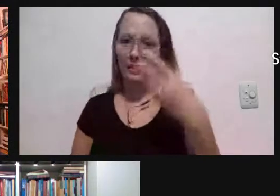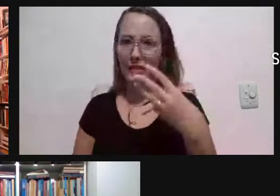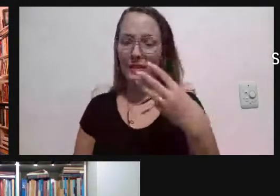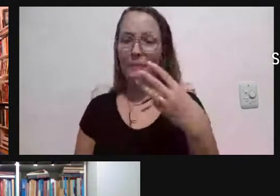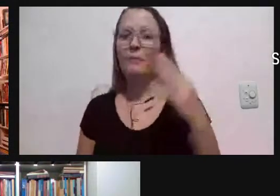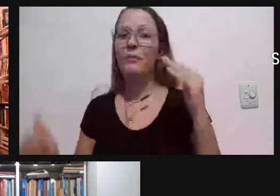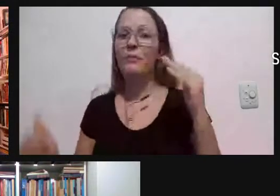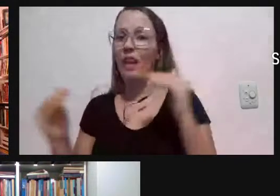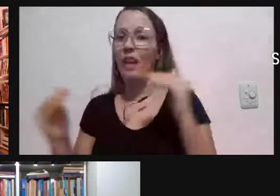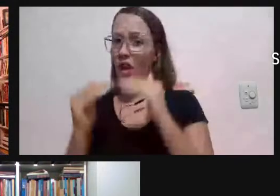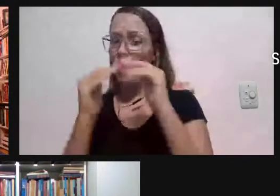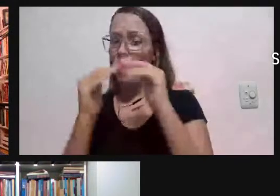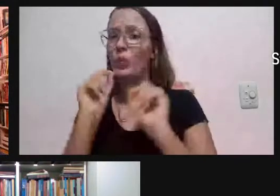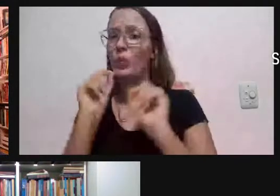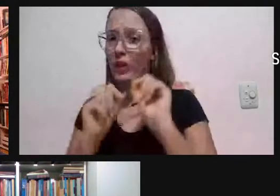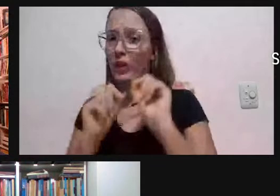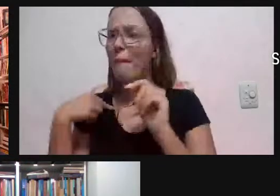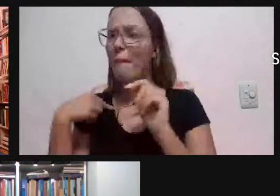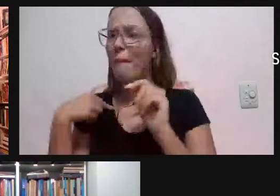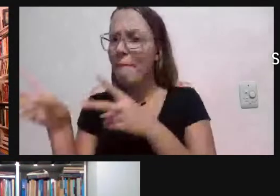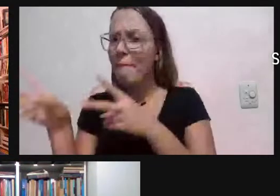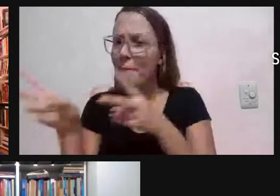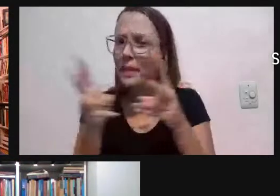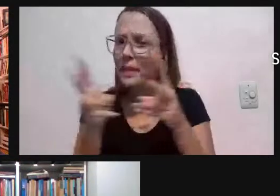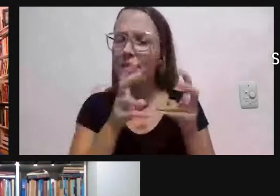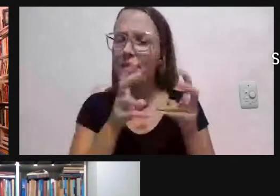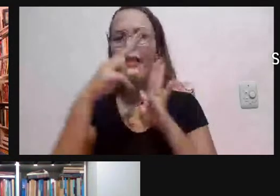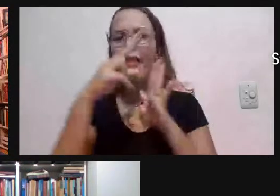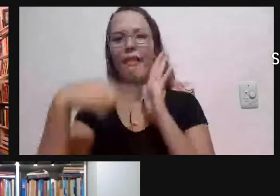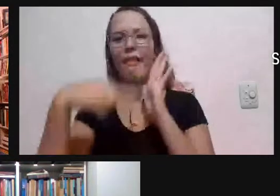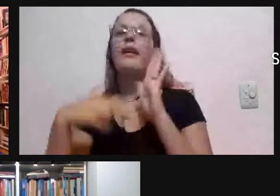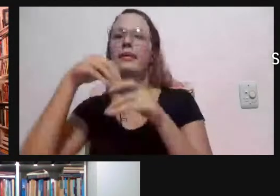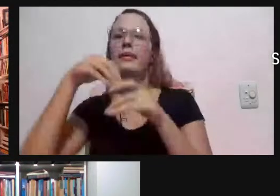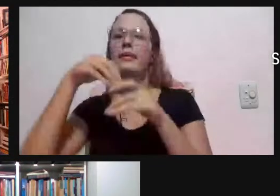livro, né, então os critérios eram a pessoa dizer que era história da educação